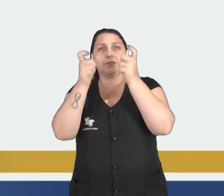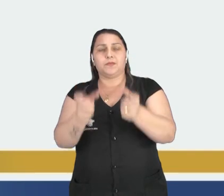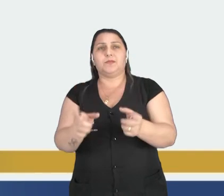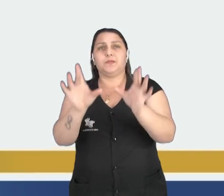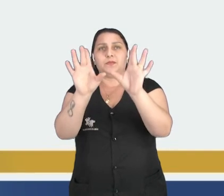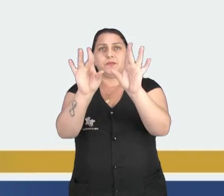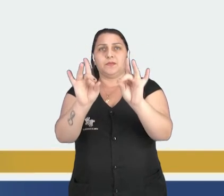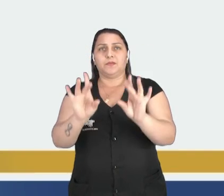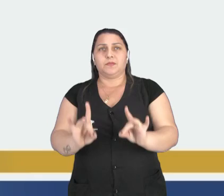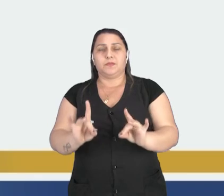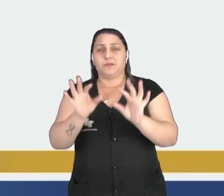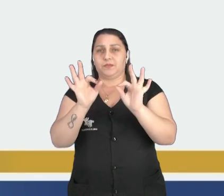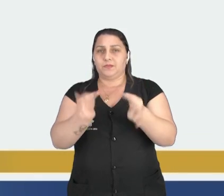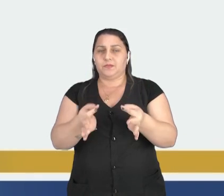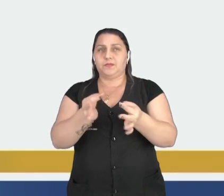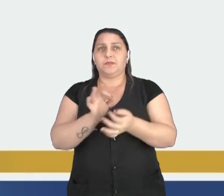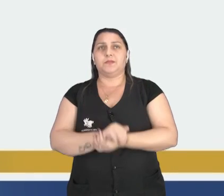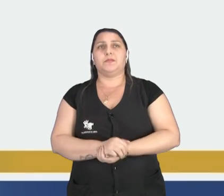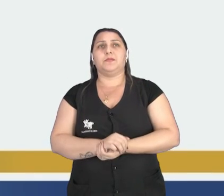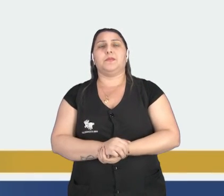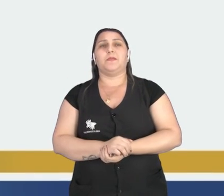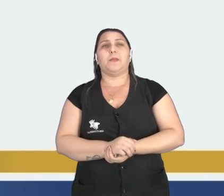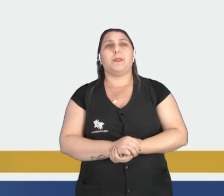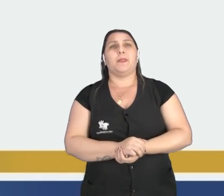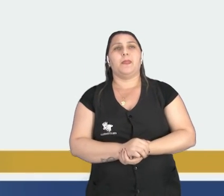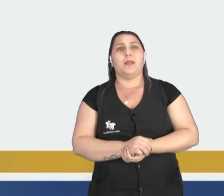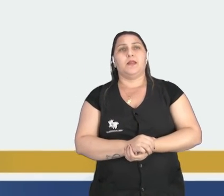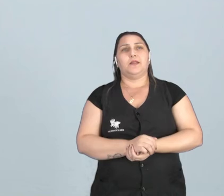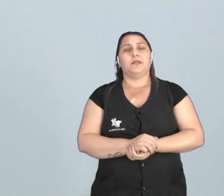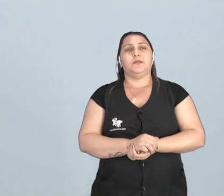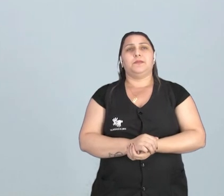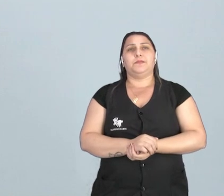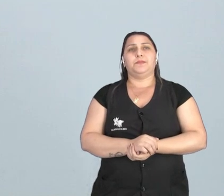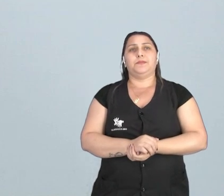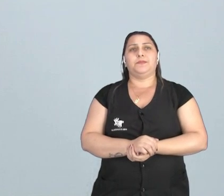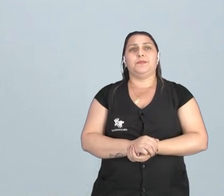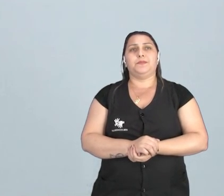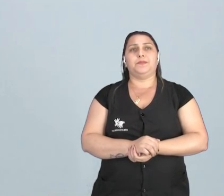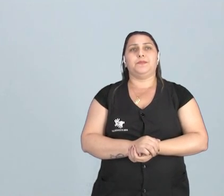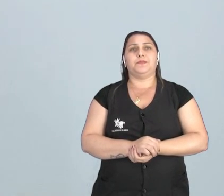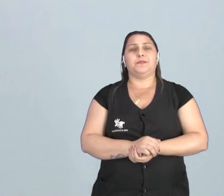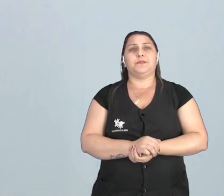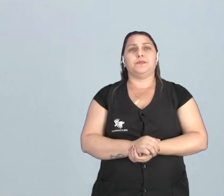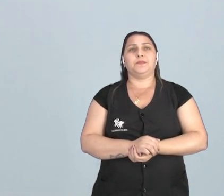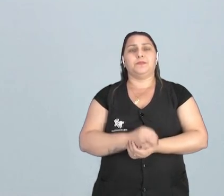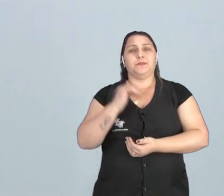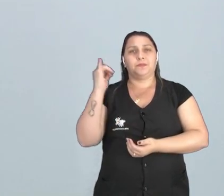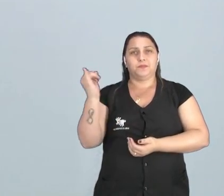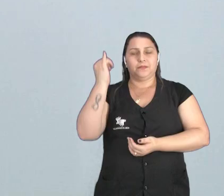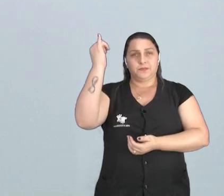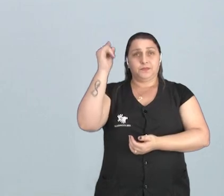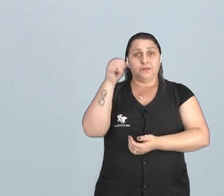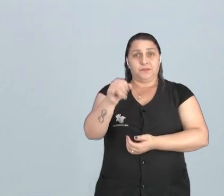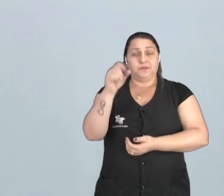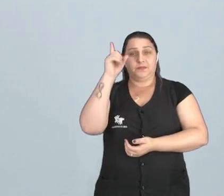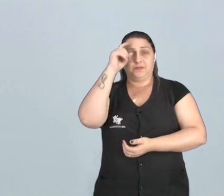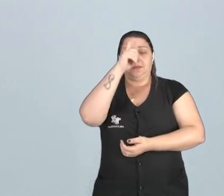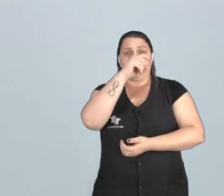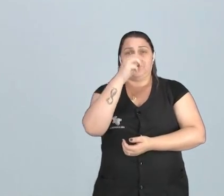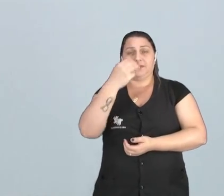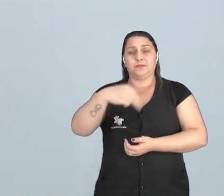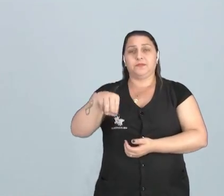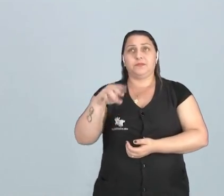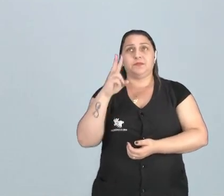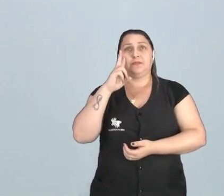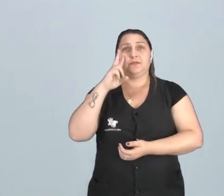nos detalhes, certinho? Então, vem aqui comigo, então. O mais importante, se você tem dificuldade em